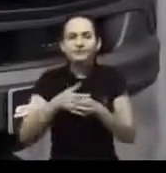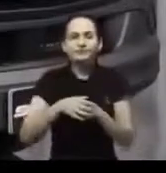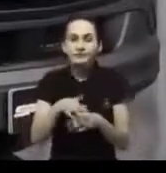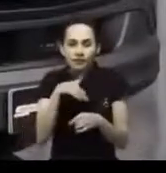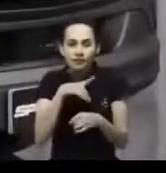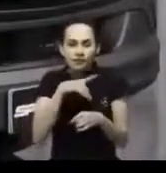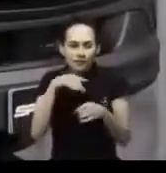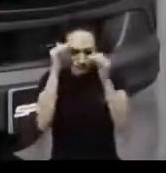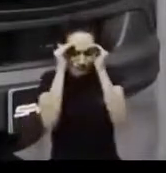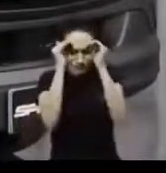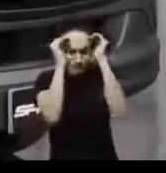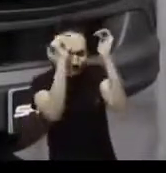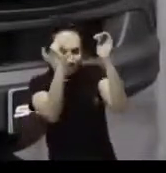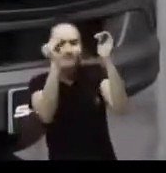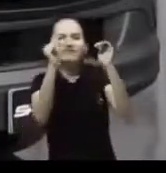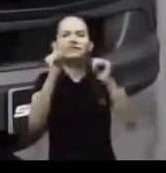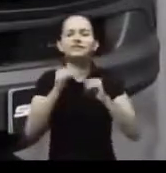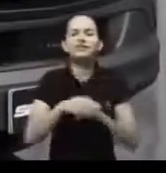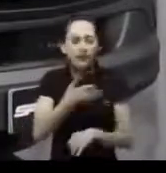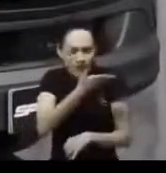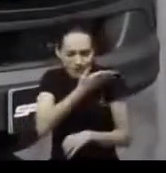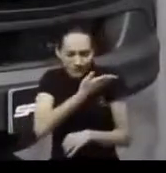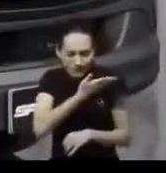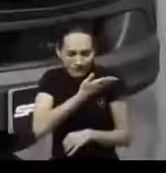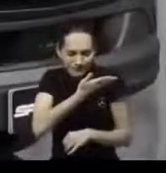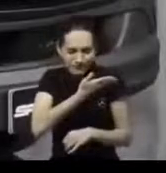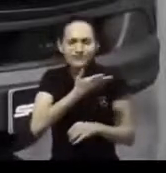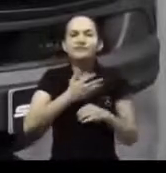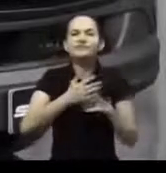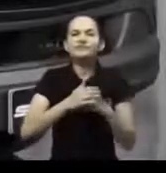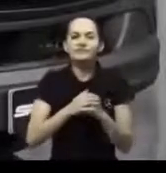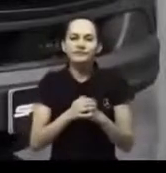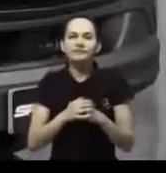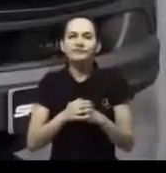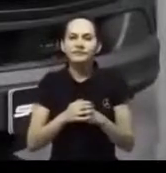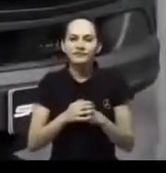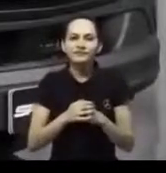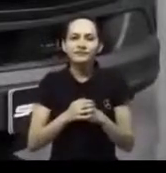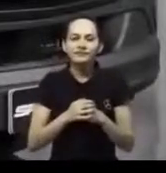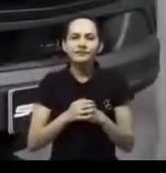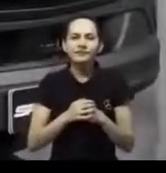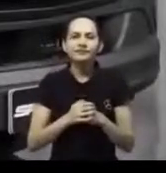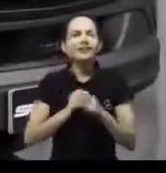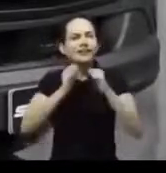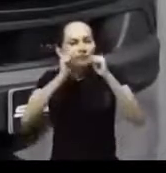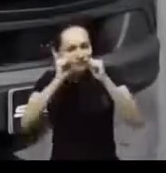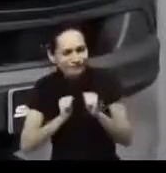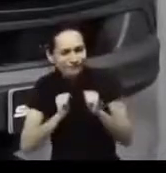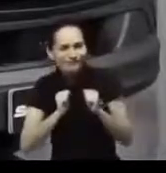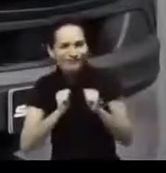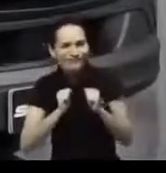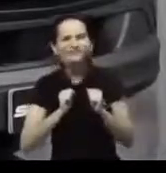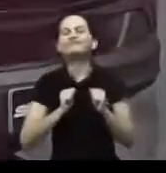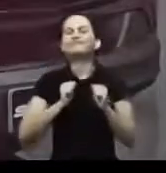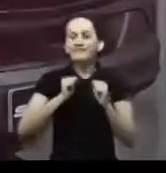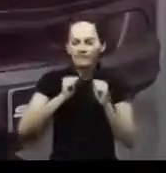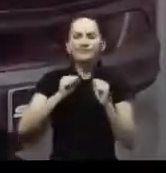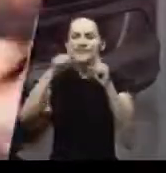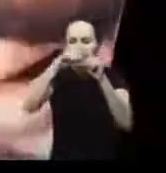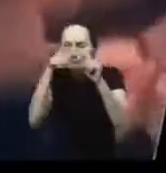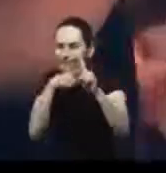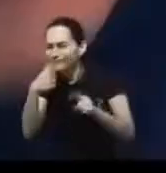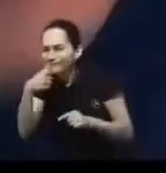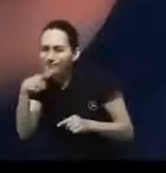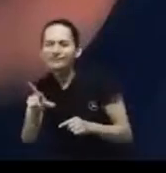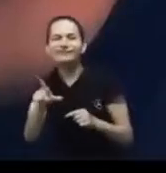um respeito tremendo Neves os meus amigos é um de exercer a maternidade né que é o sonho